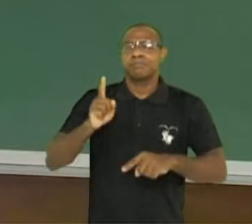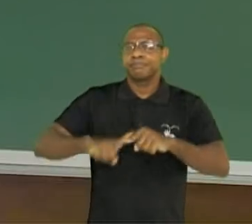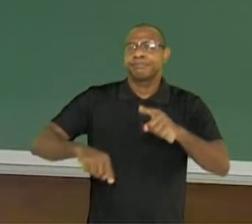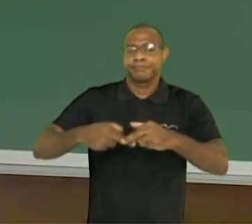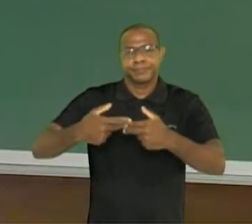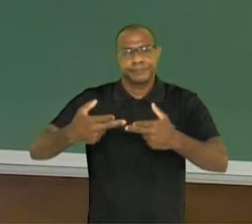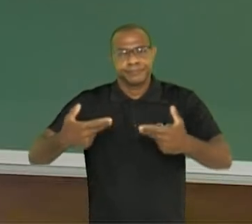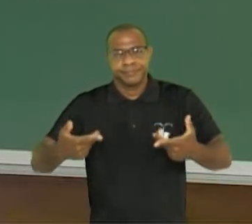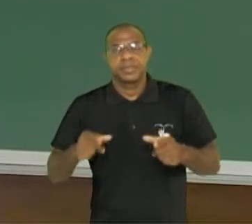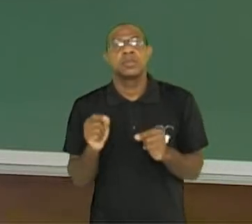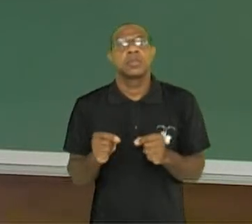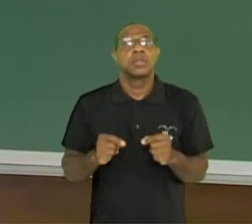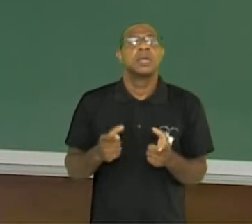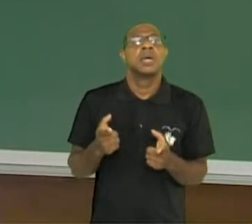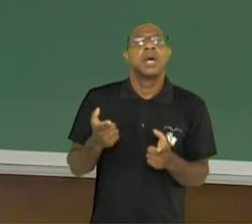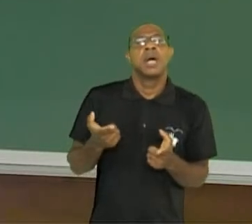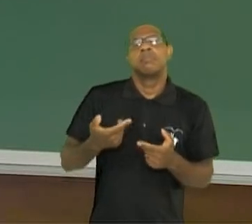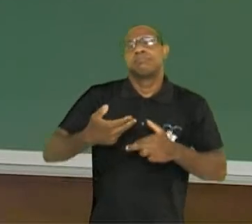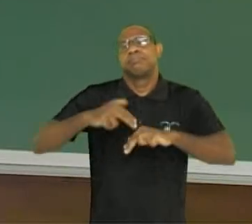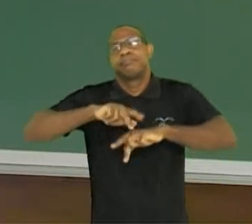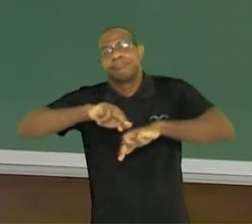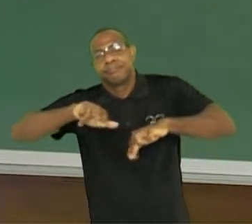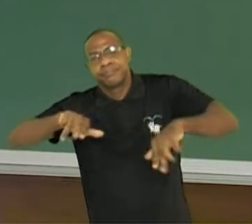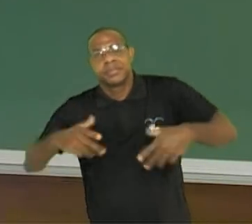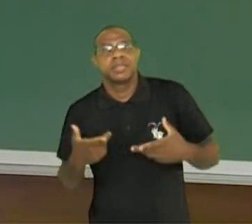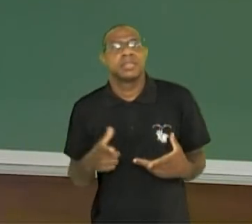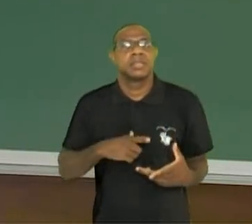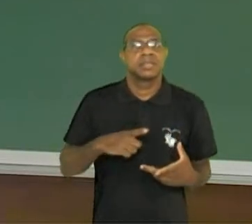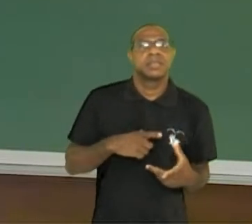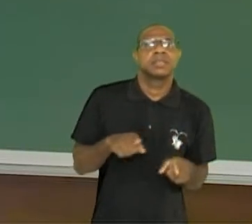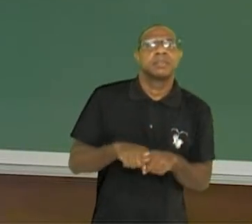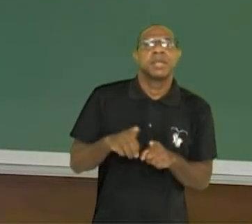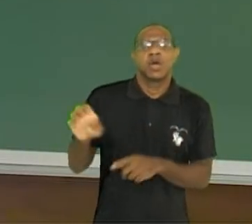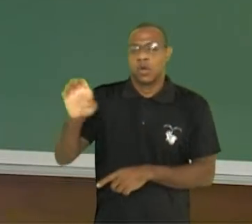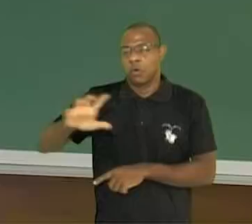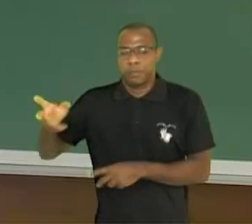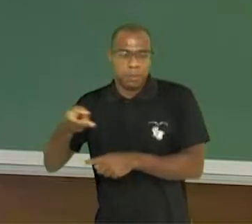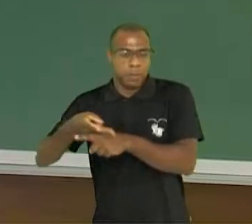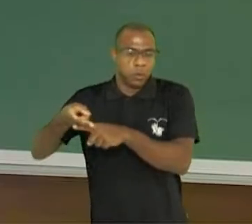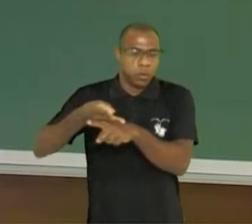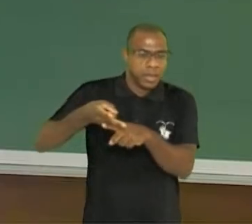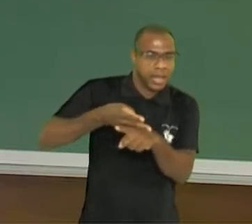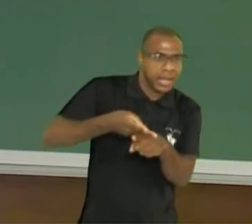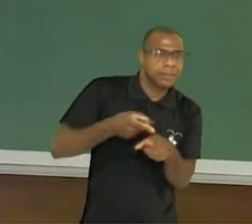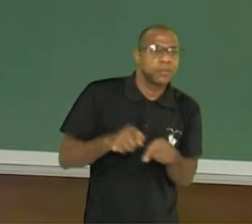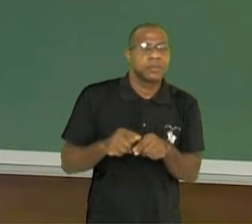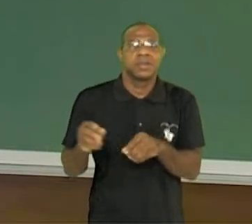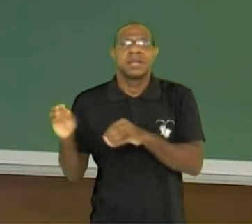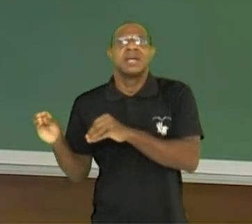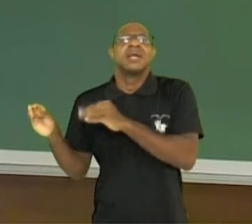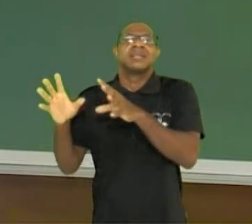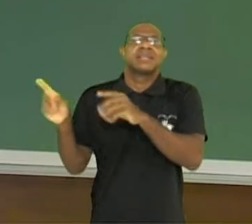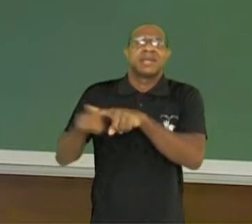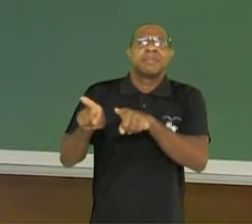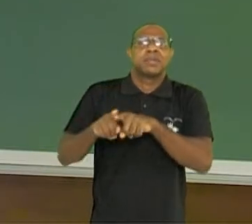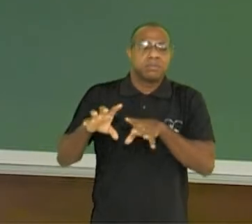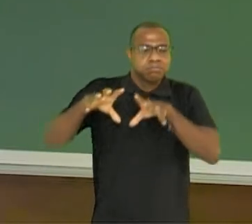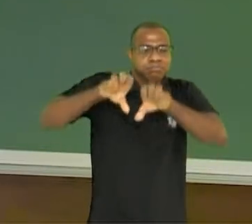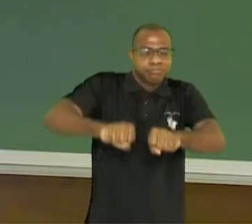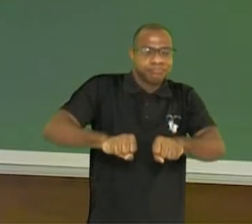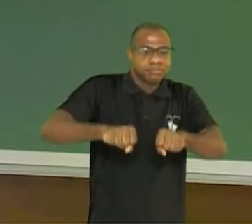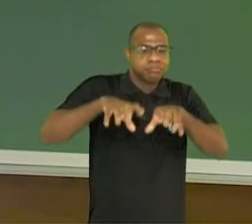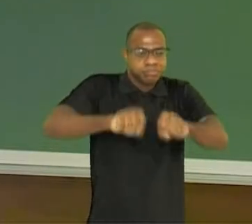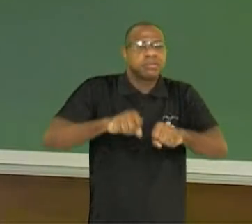europeus, principalmente a partir das grandes navegações e, consequentemente, da colonização da África, da Ásia, da